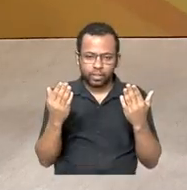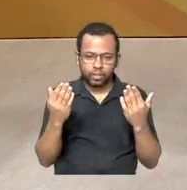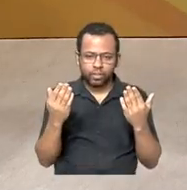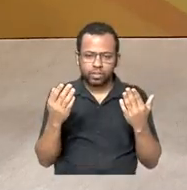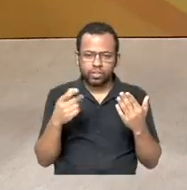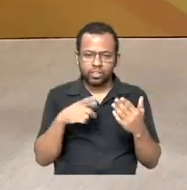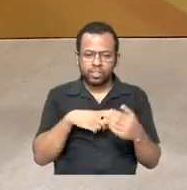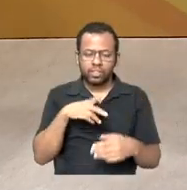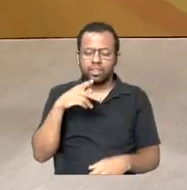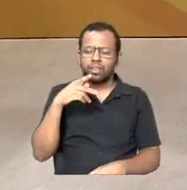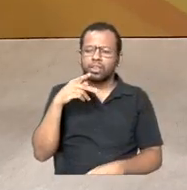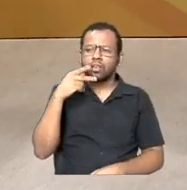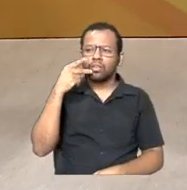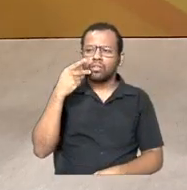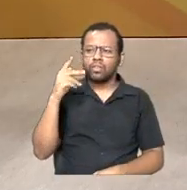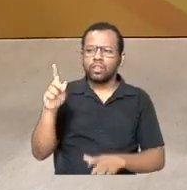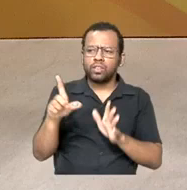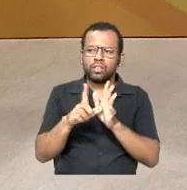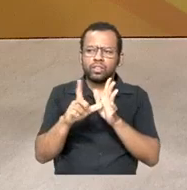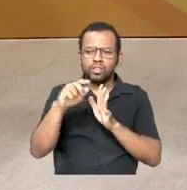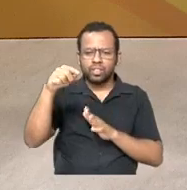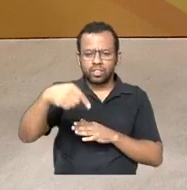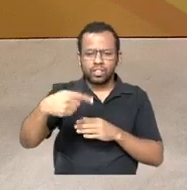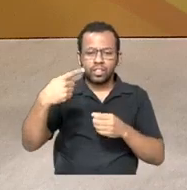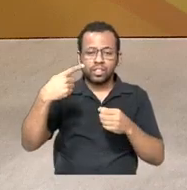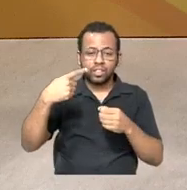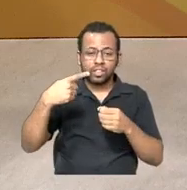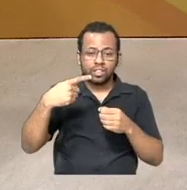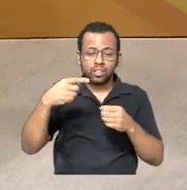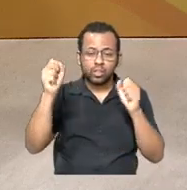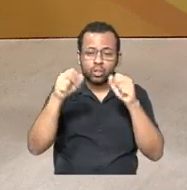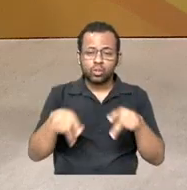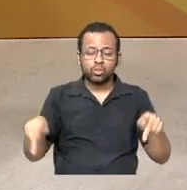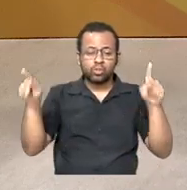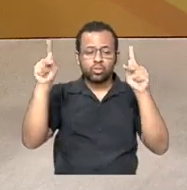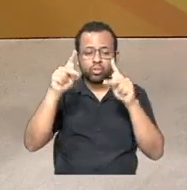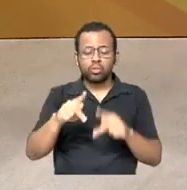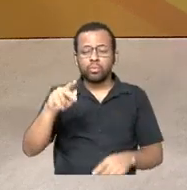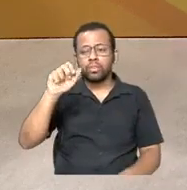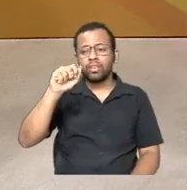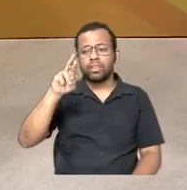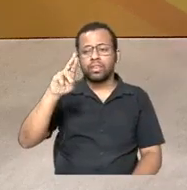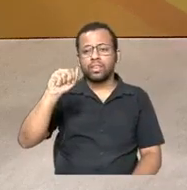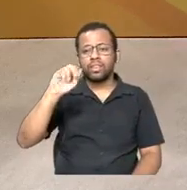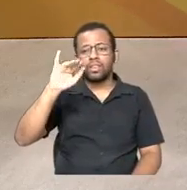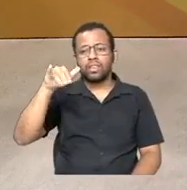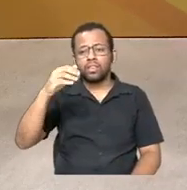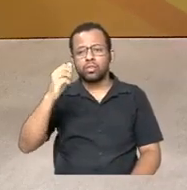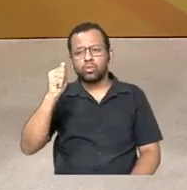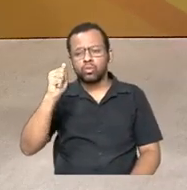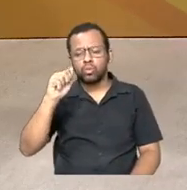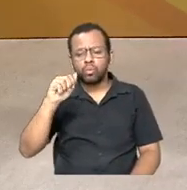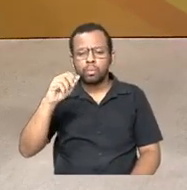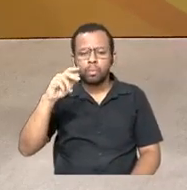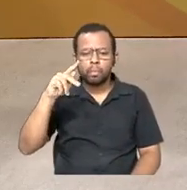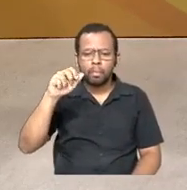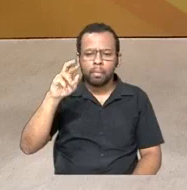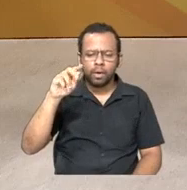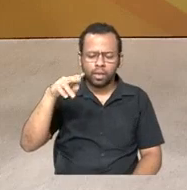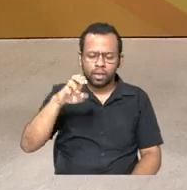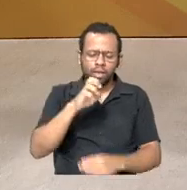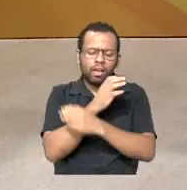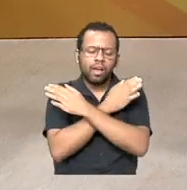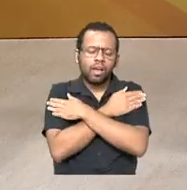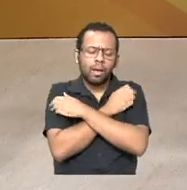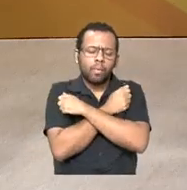que falei da loja a loja fica aqui no Aracaju Parque Shopping que é pertinho aqui tá para quem quiser conferir É verdade tá gente aquele